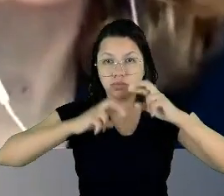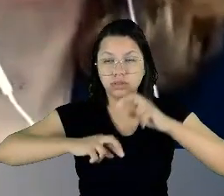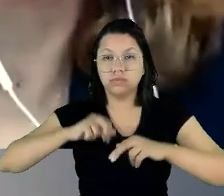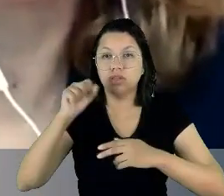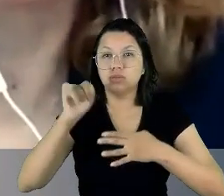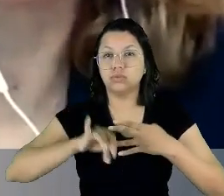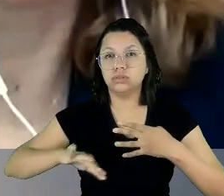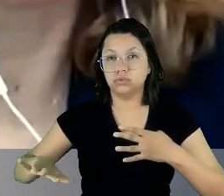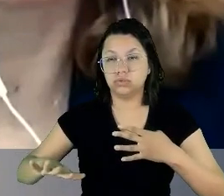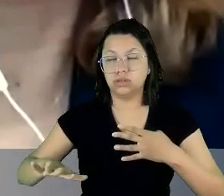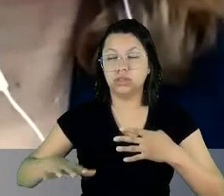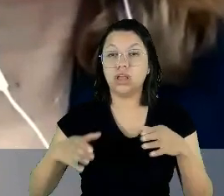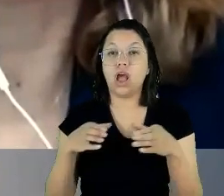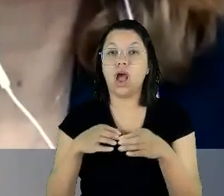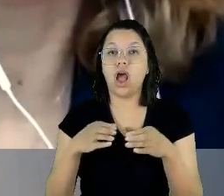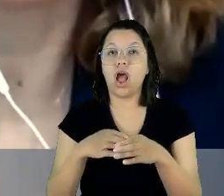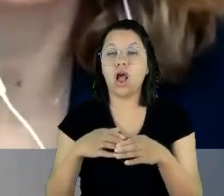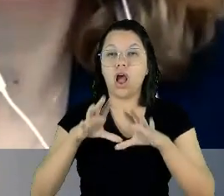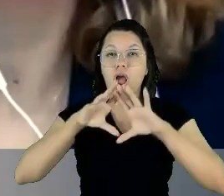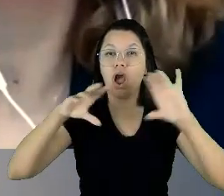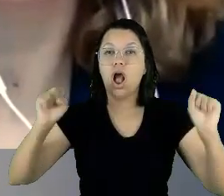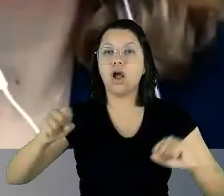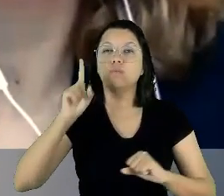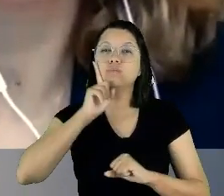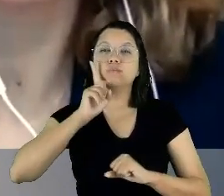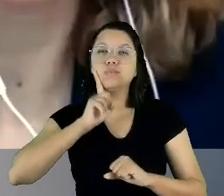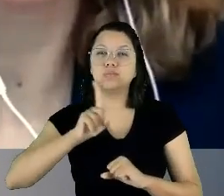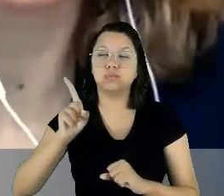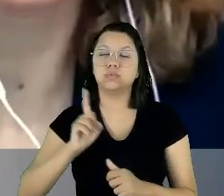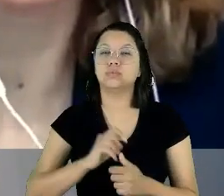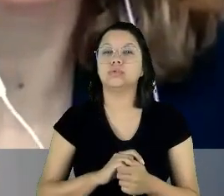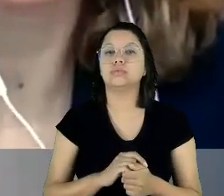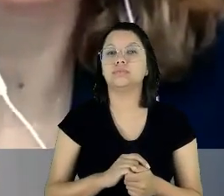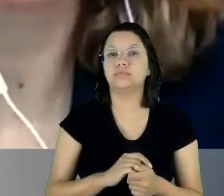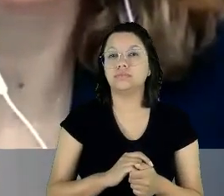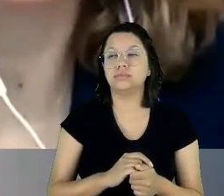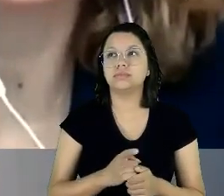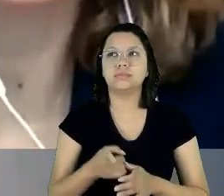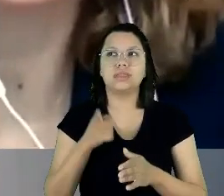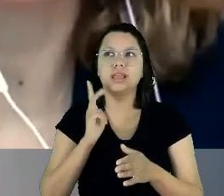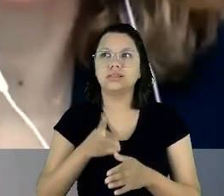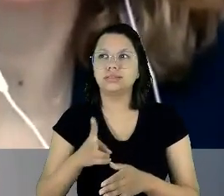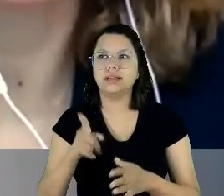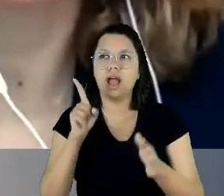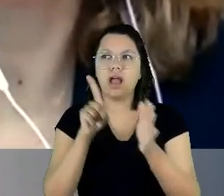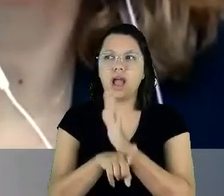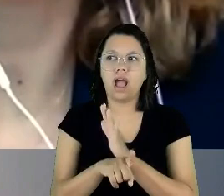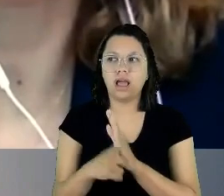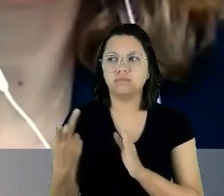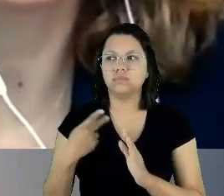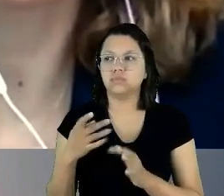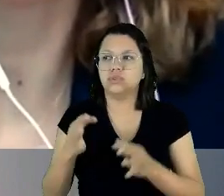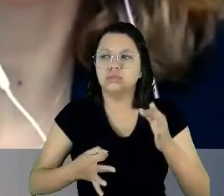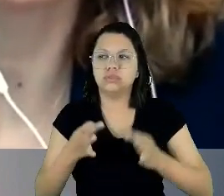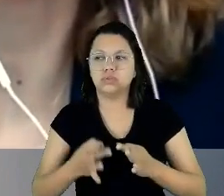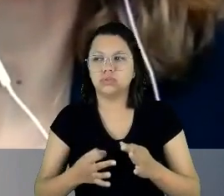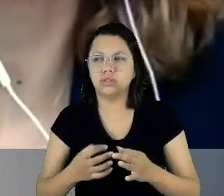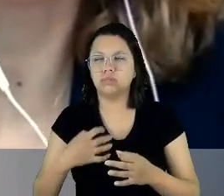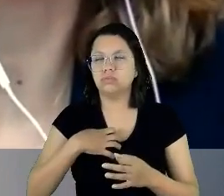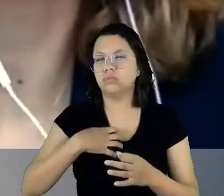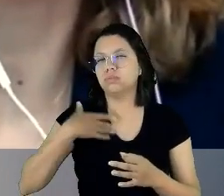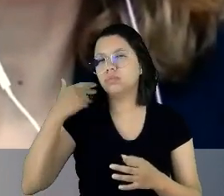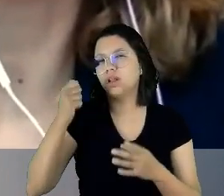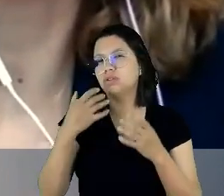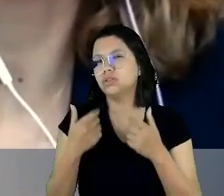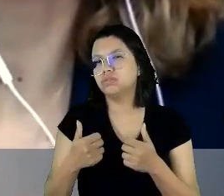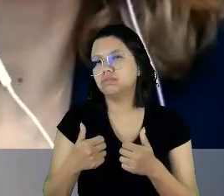observar a jurisprudência da Corte Interamericana, que é um farol nesse assunto, e se perguntar sempre se estamos julgando da melhor